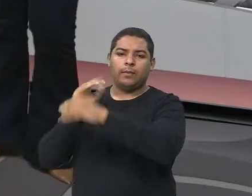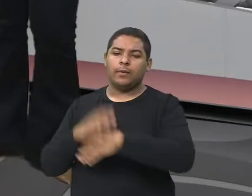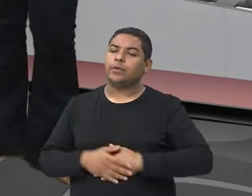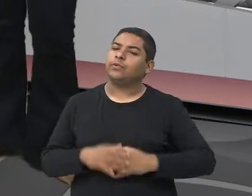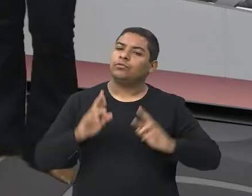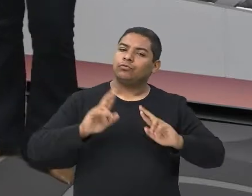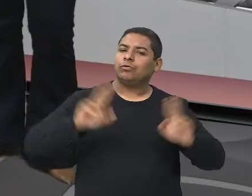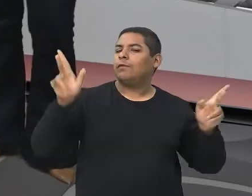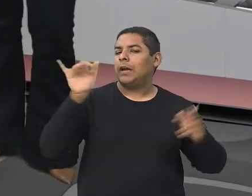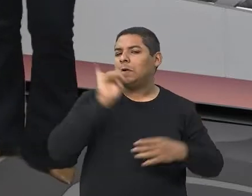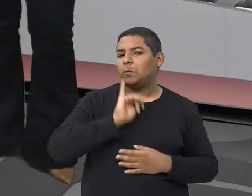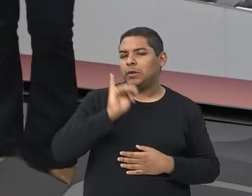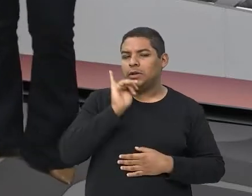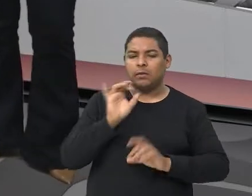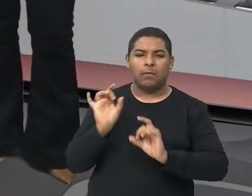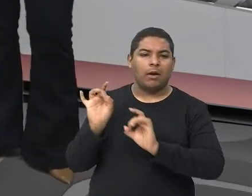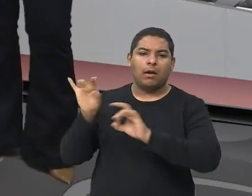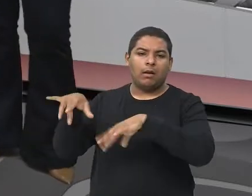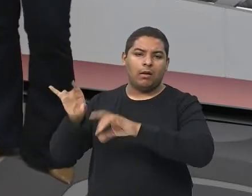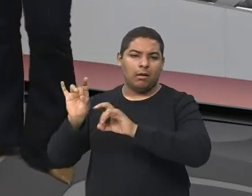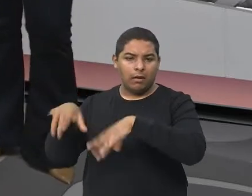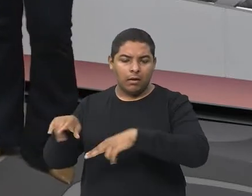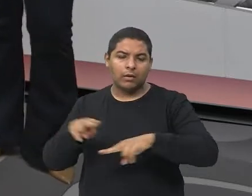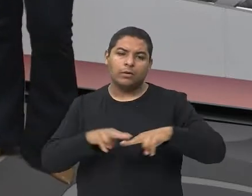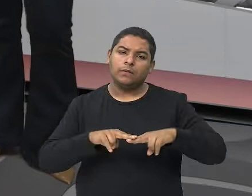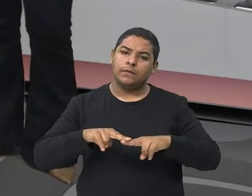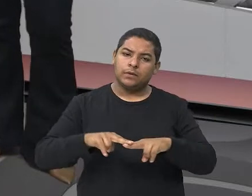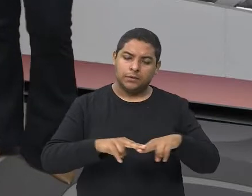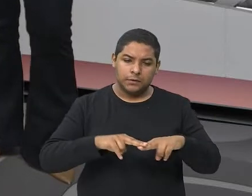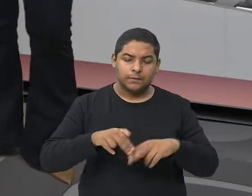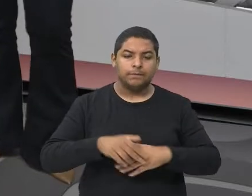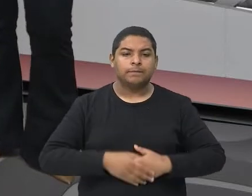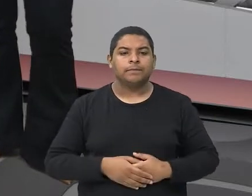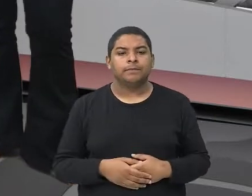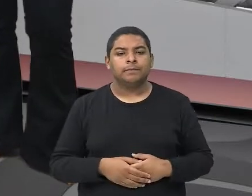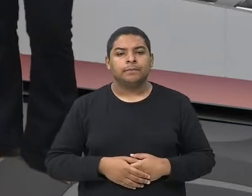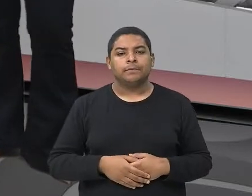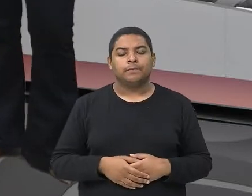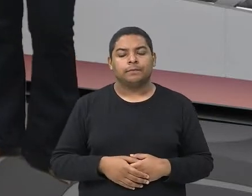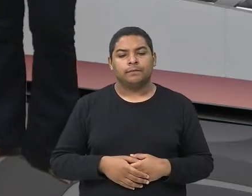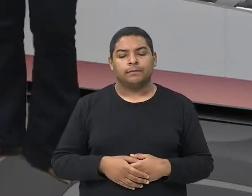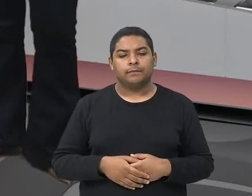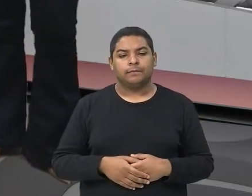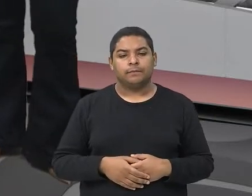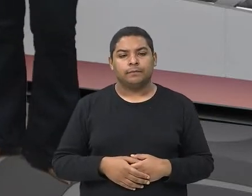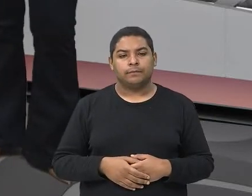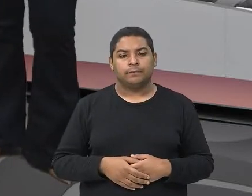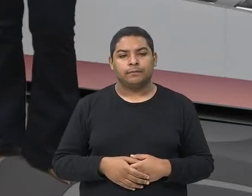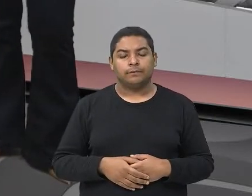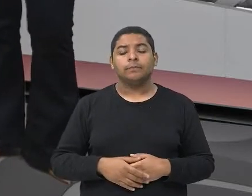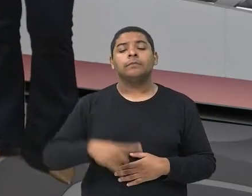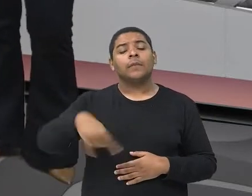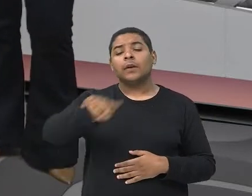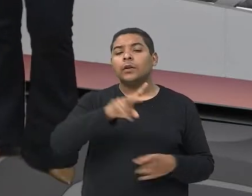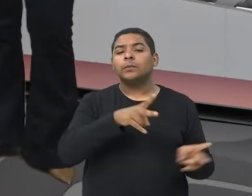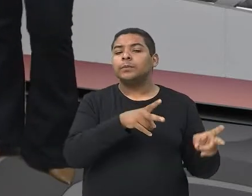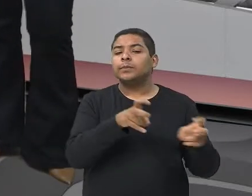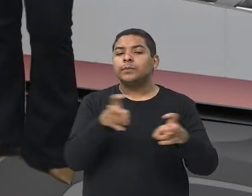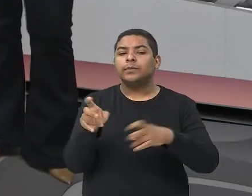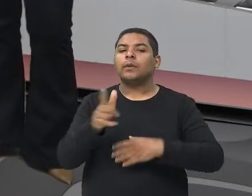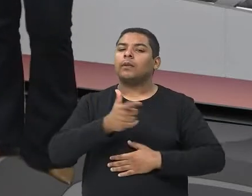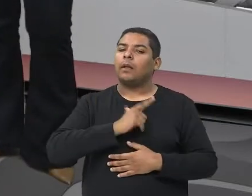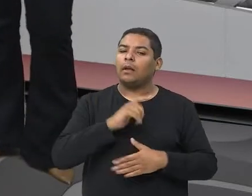aí da Austrália e da Nova Zelândia, tá certo? Mas, além disso, a gente vai verificar que existem várias ilhas,